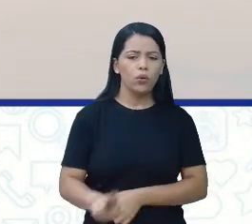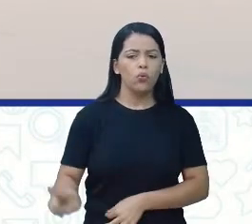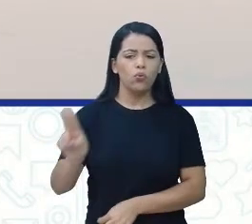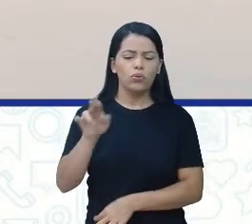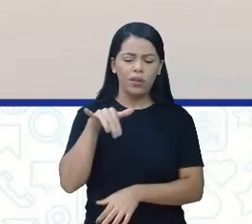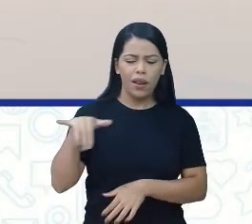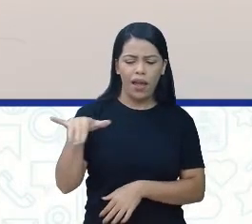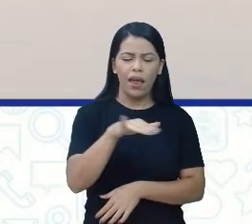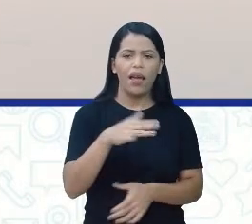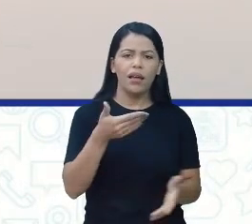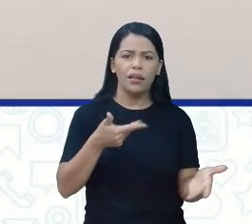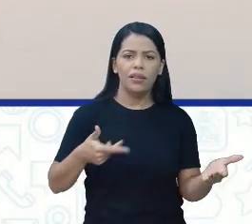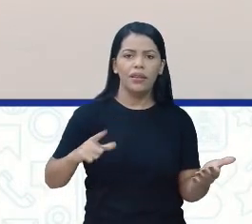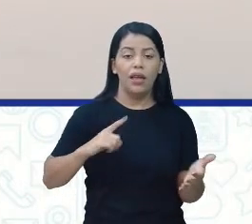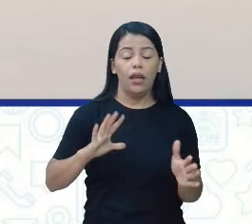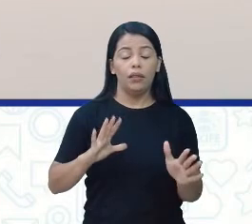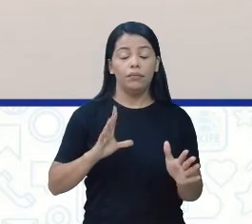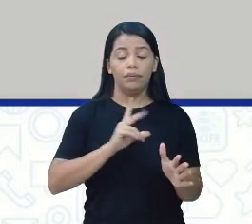ao espaço